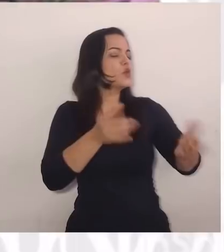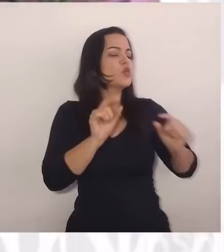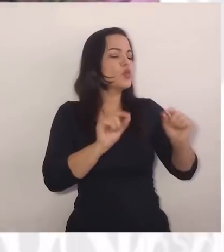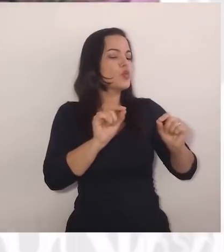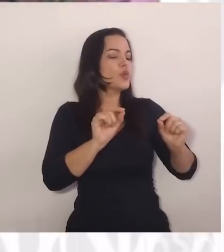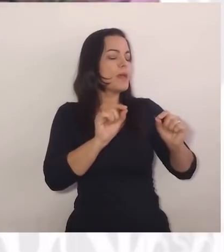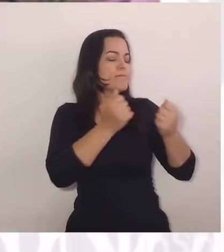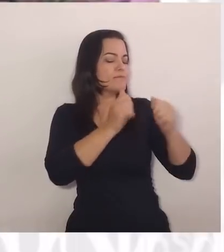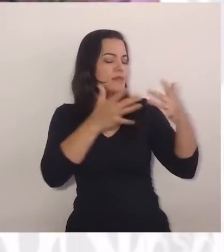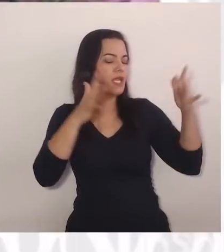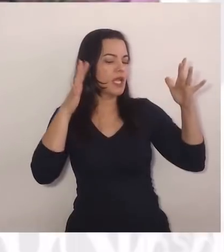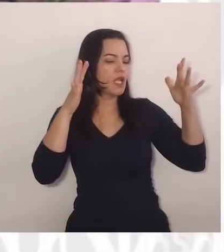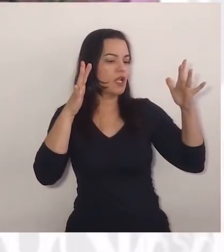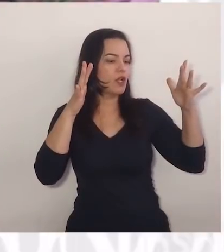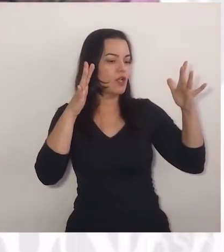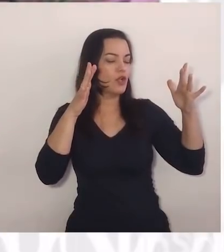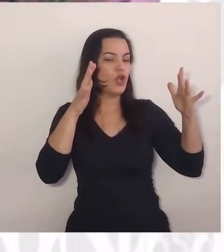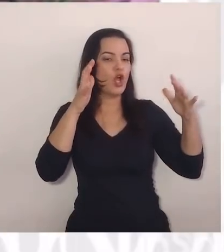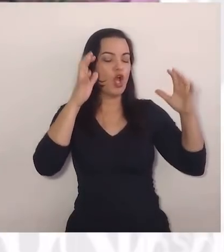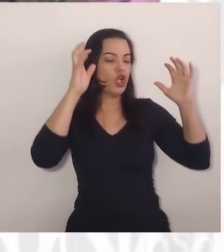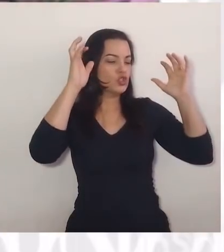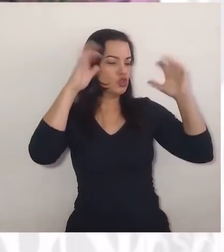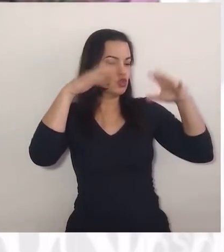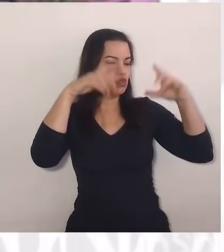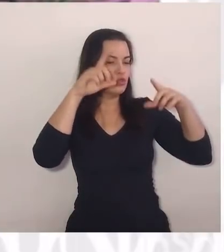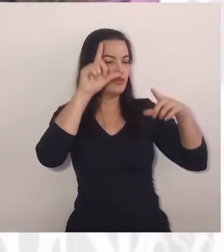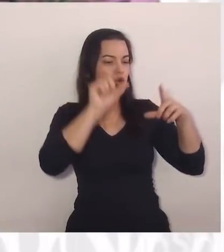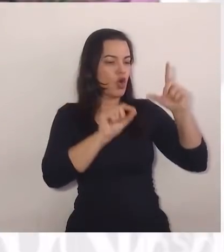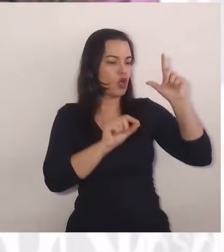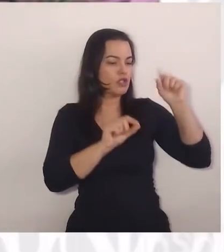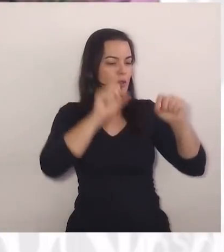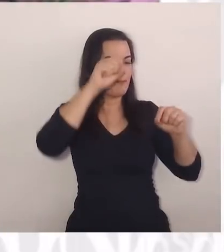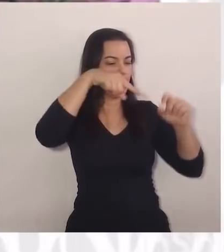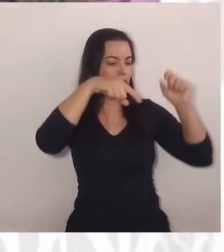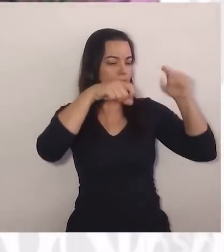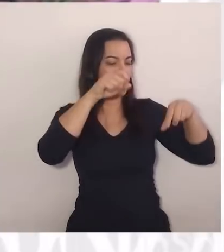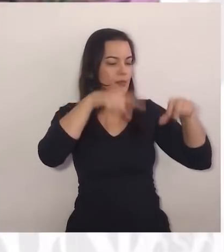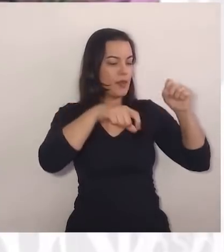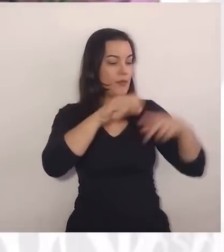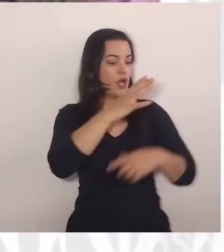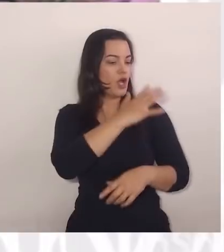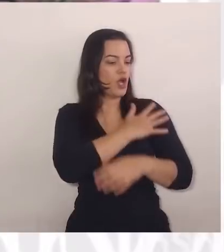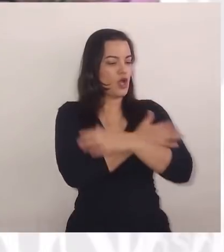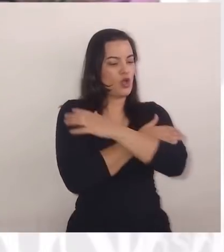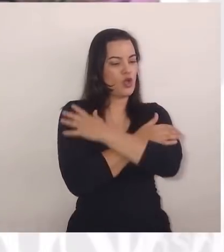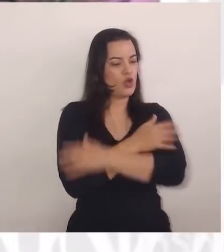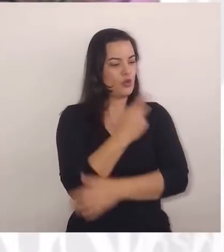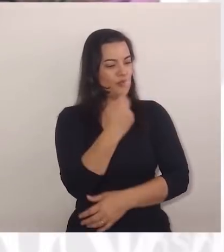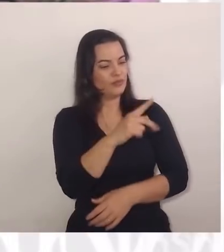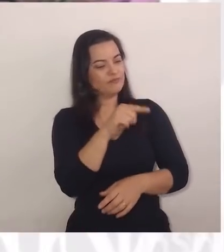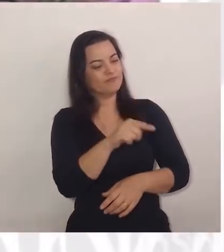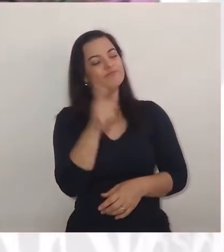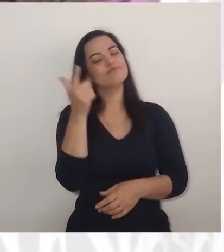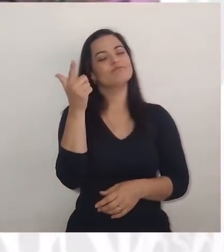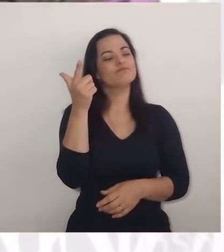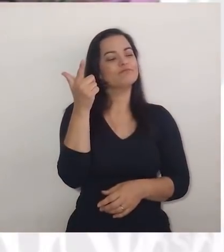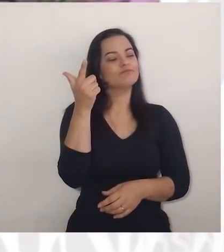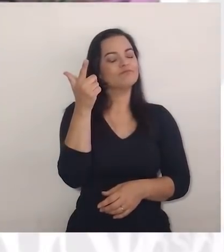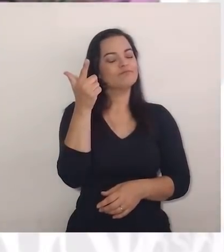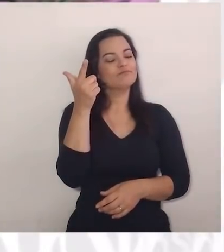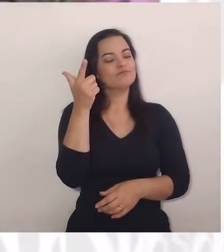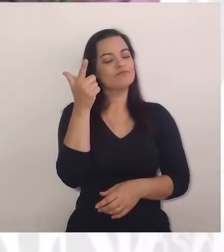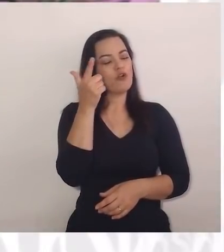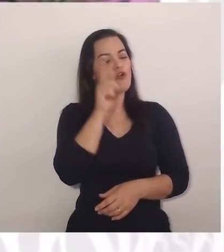presente o brilho das gotas da chuva, que cairão sobre o seu corpo, assim será uma